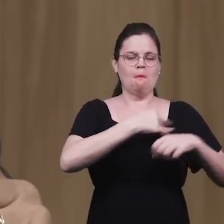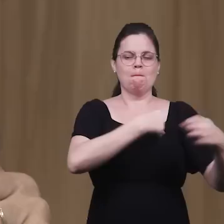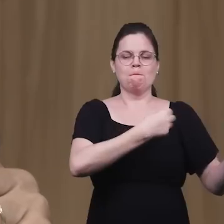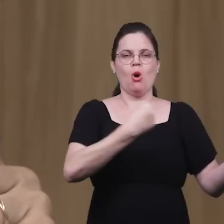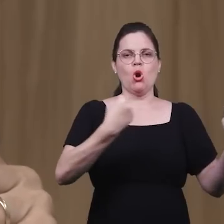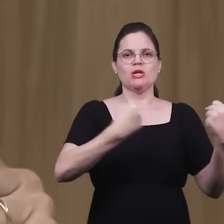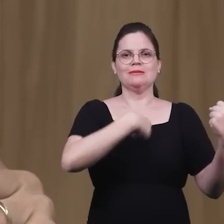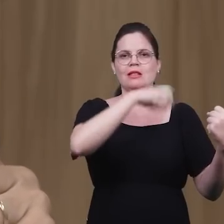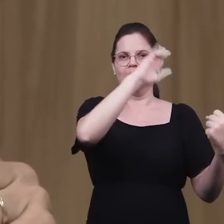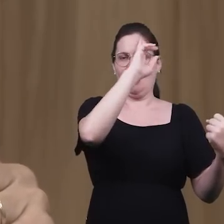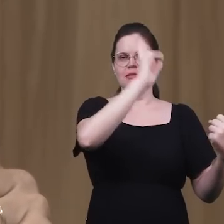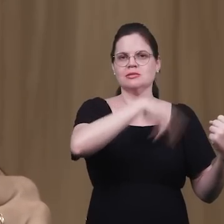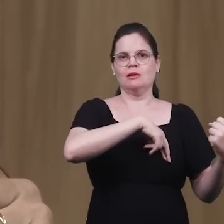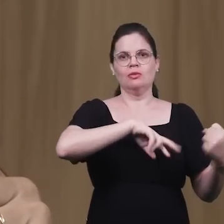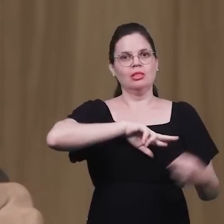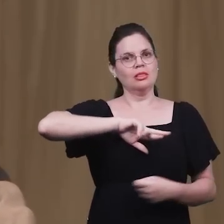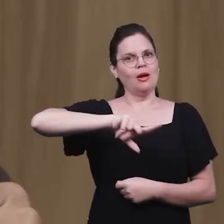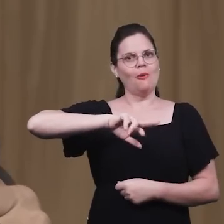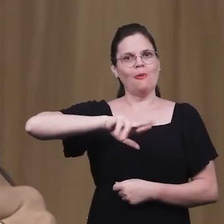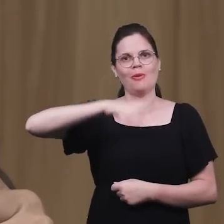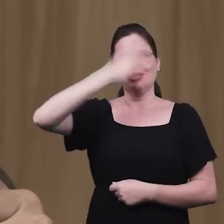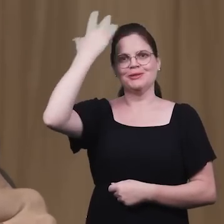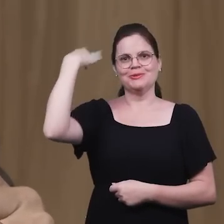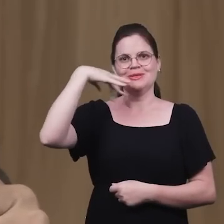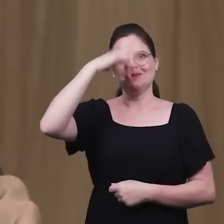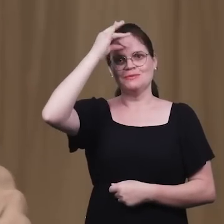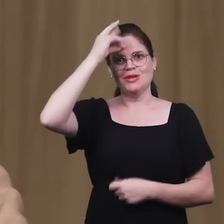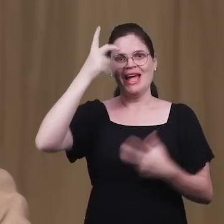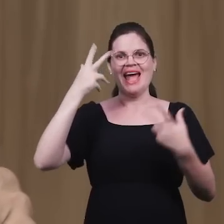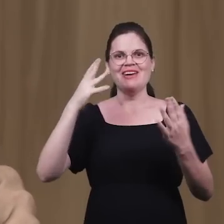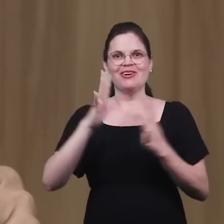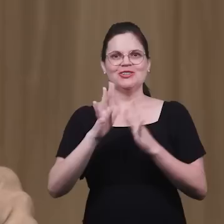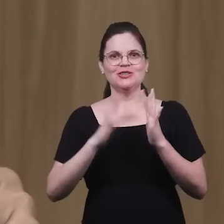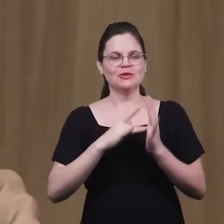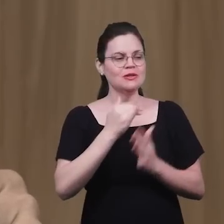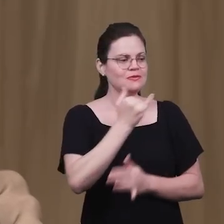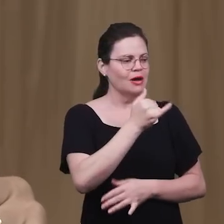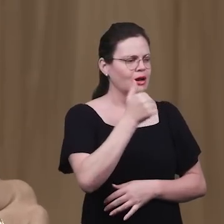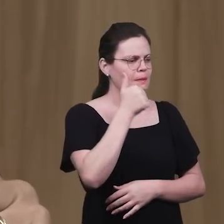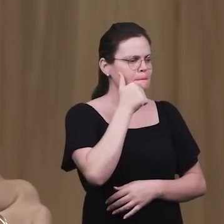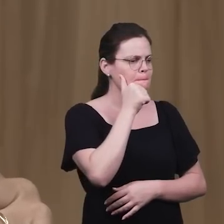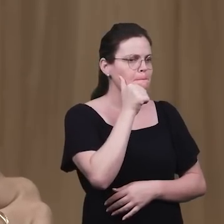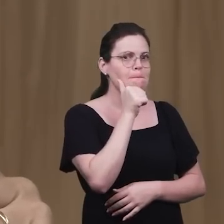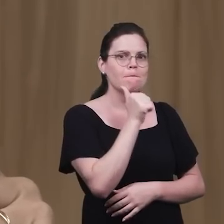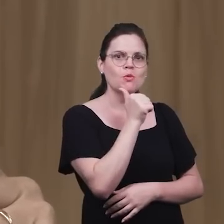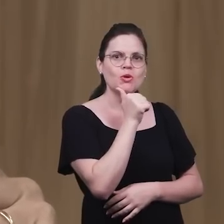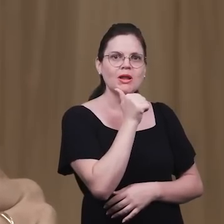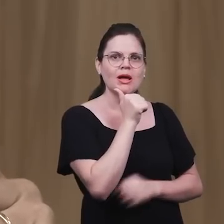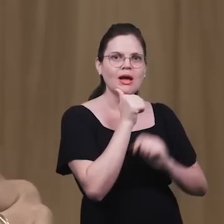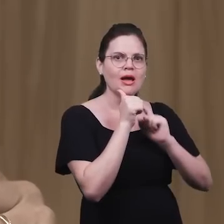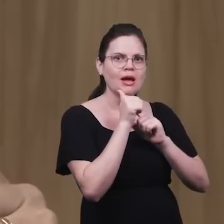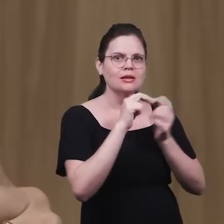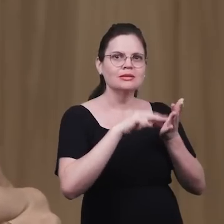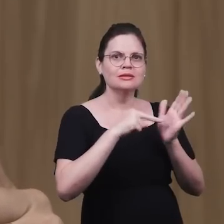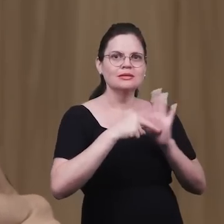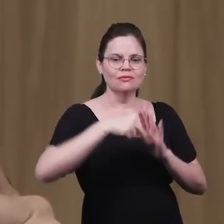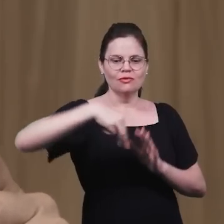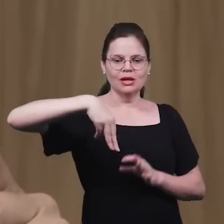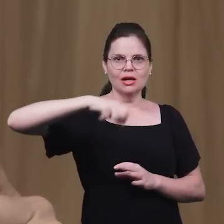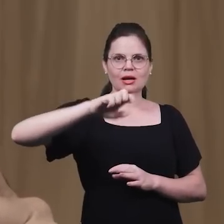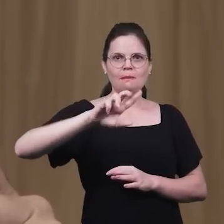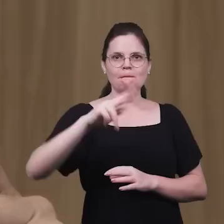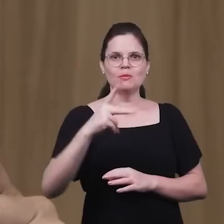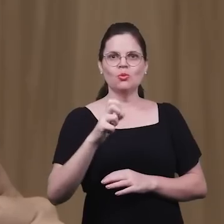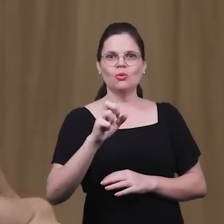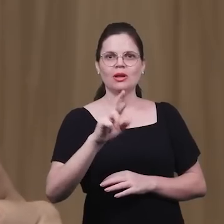poder com outros propósitos que não eram do Espírito. Então o Senhor Jesus diz assim: mulher, essa estrutura